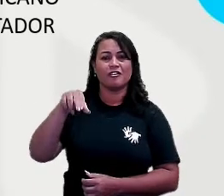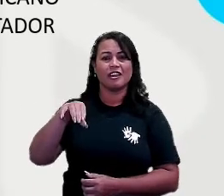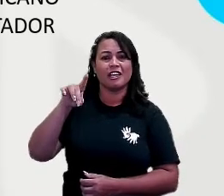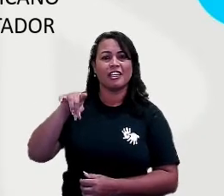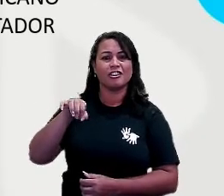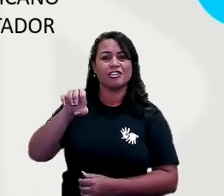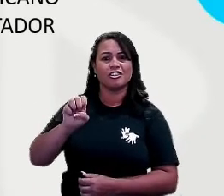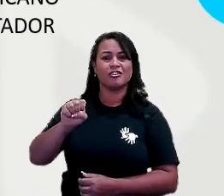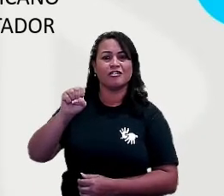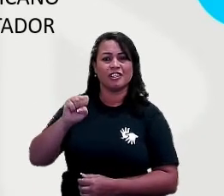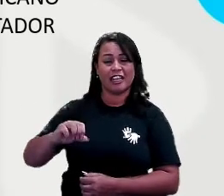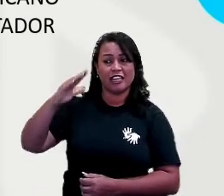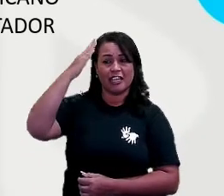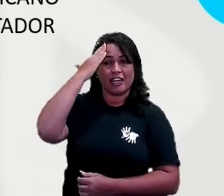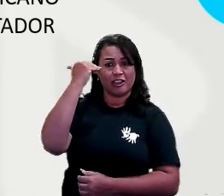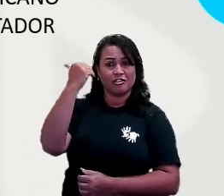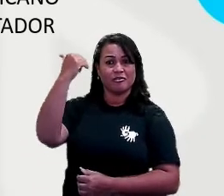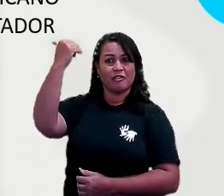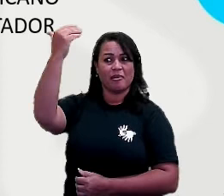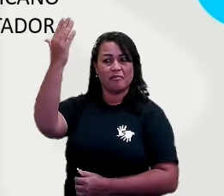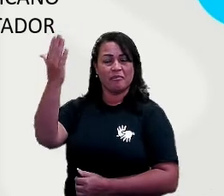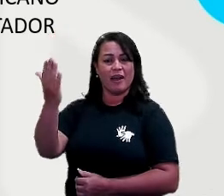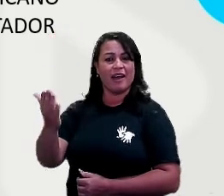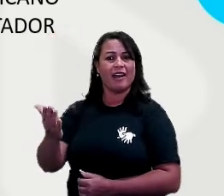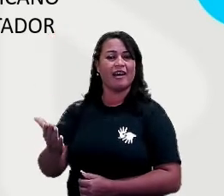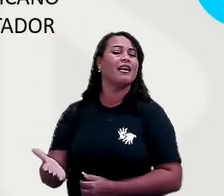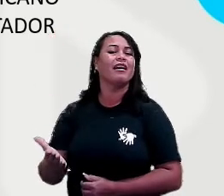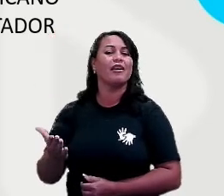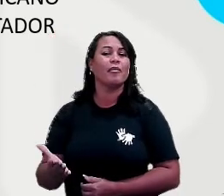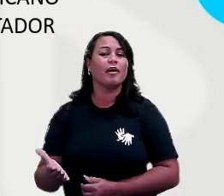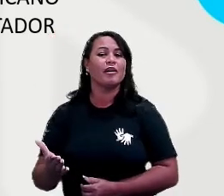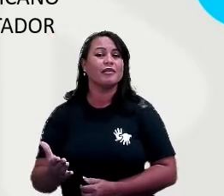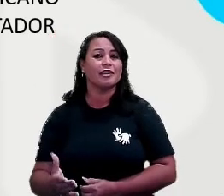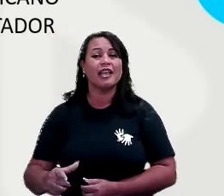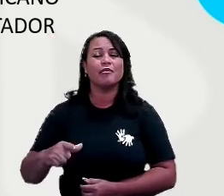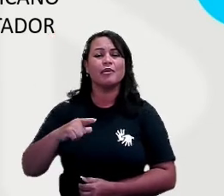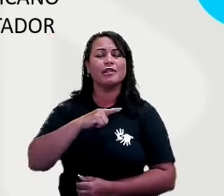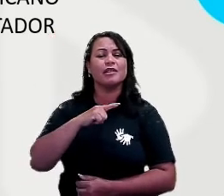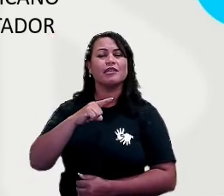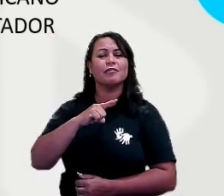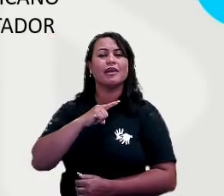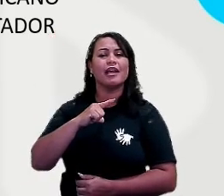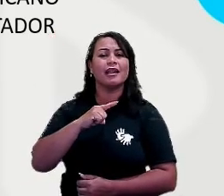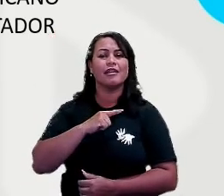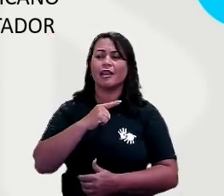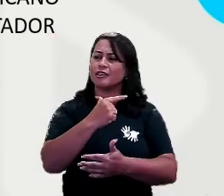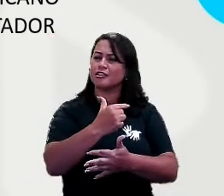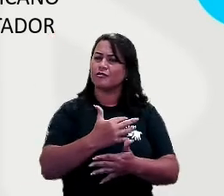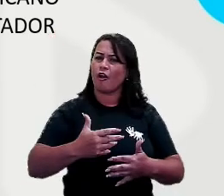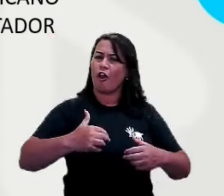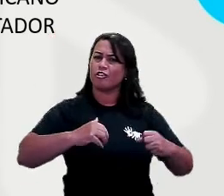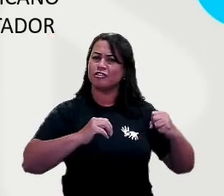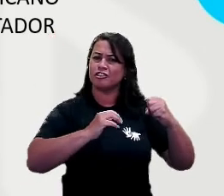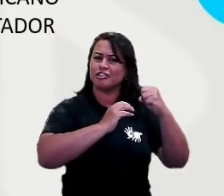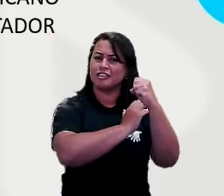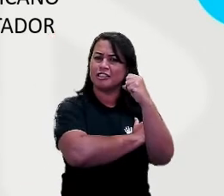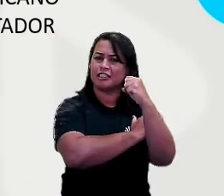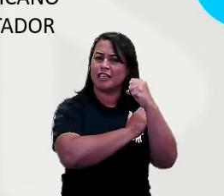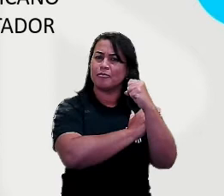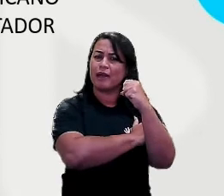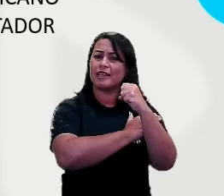de Fernandes Vieira grande fama, e o feito de Mariana e gente